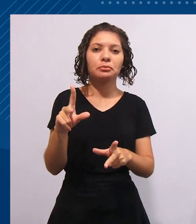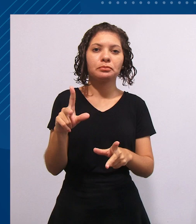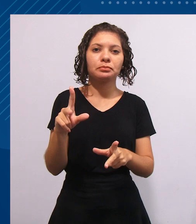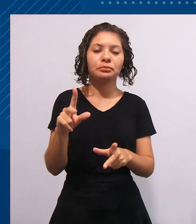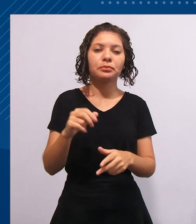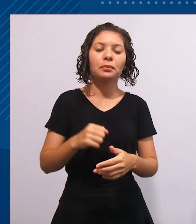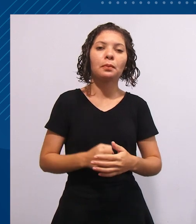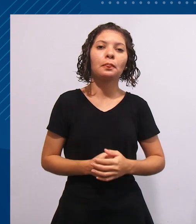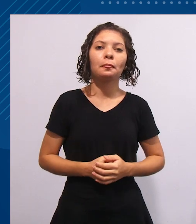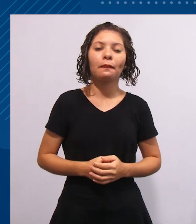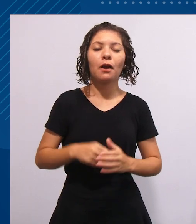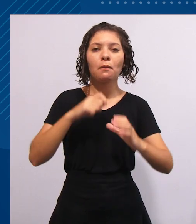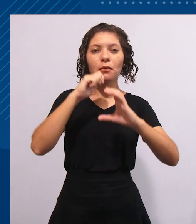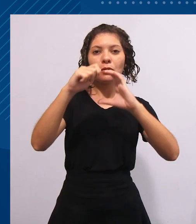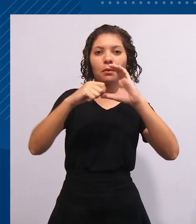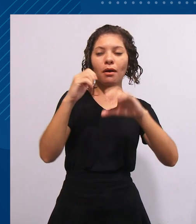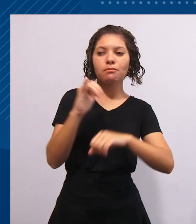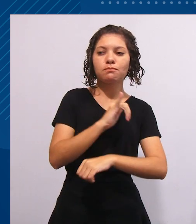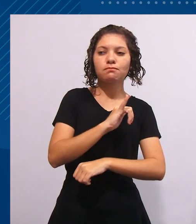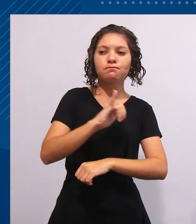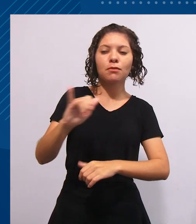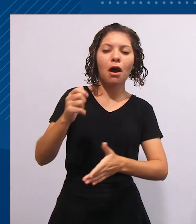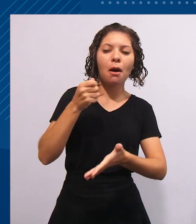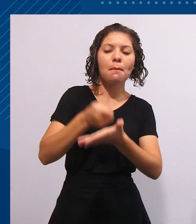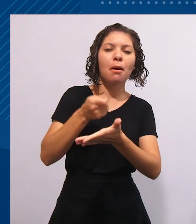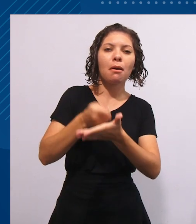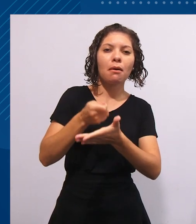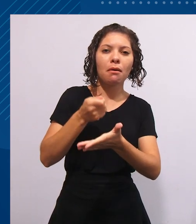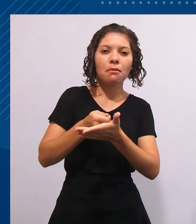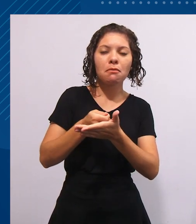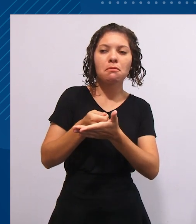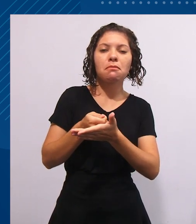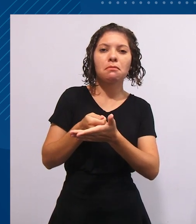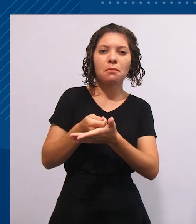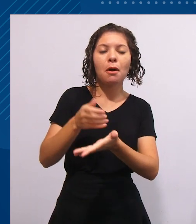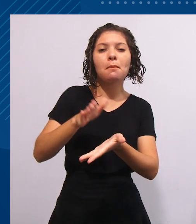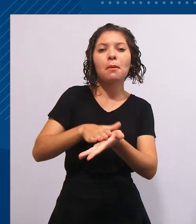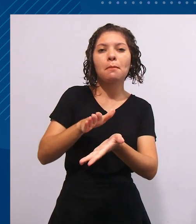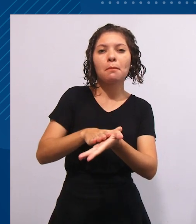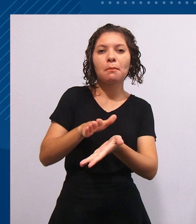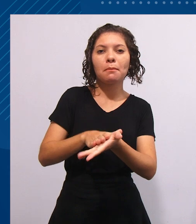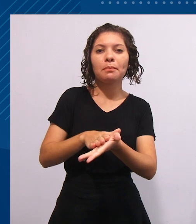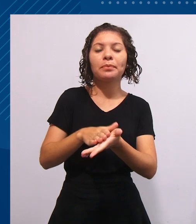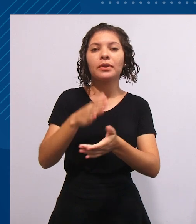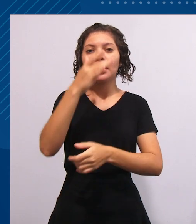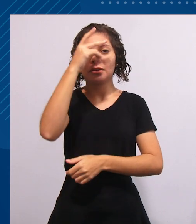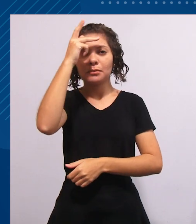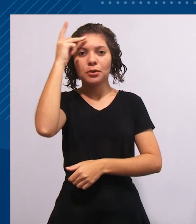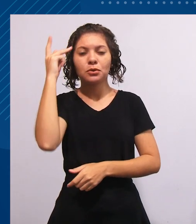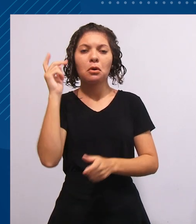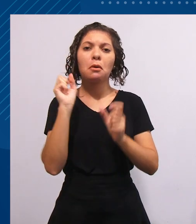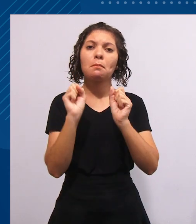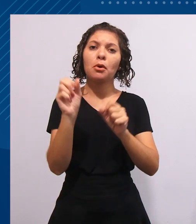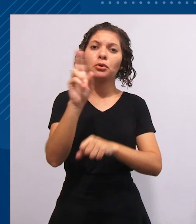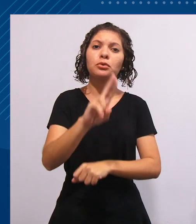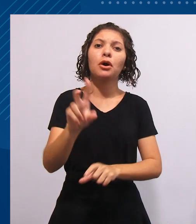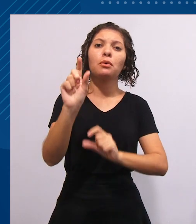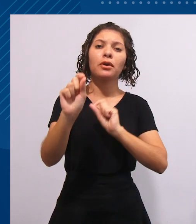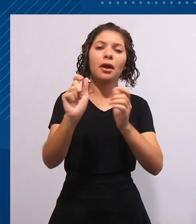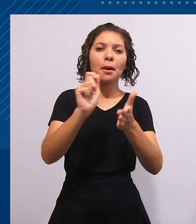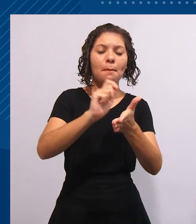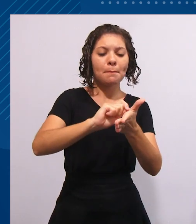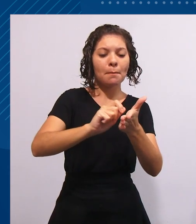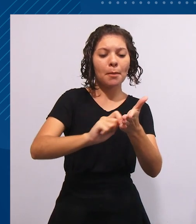reivindicação eh que os moradores poderiam por exemplo terem feito uma abaixo assinado e levado na prefeitura mas